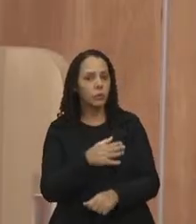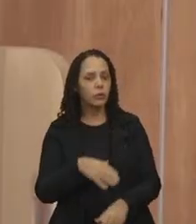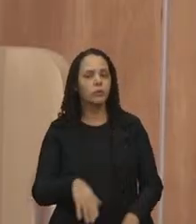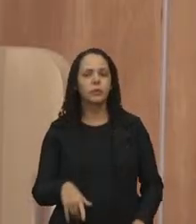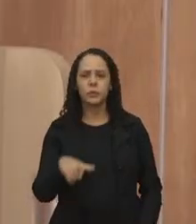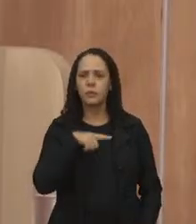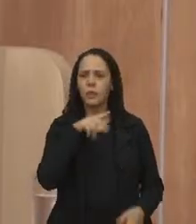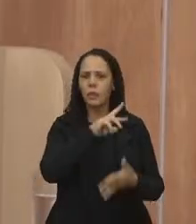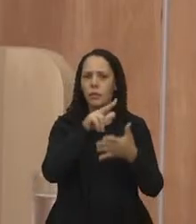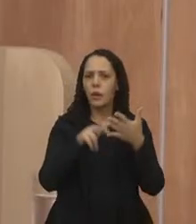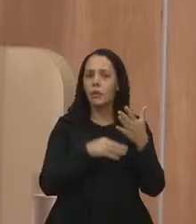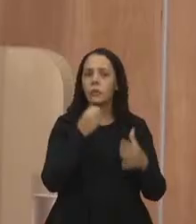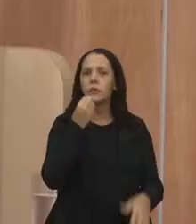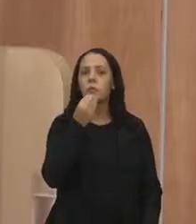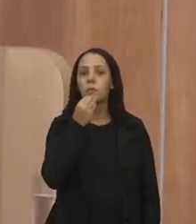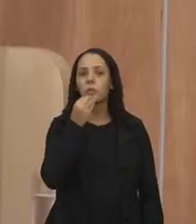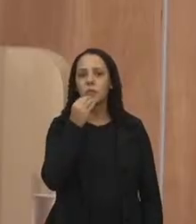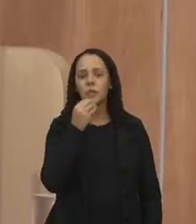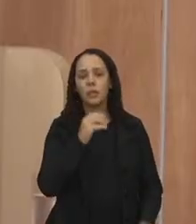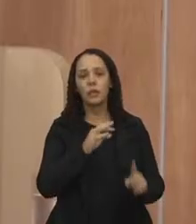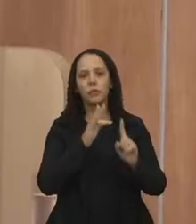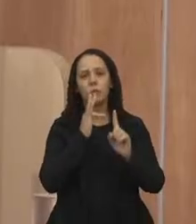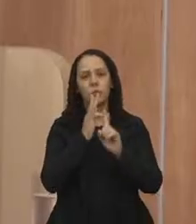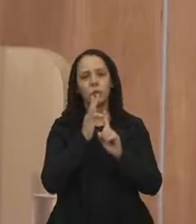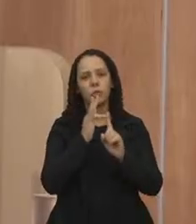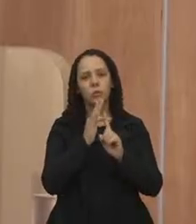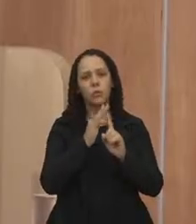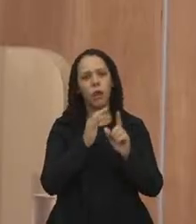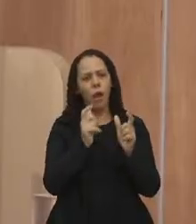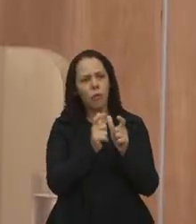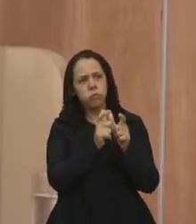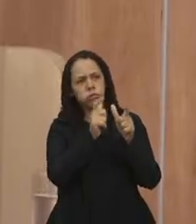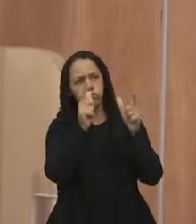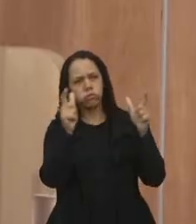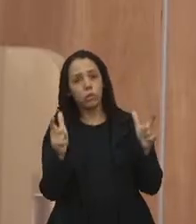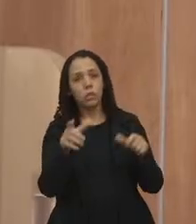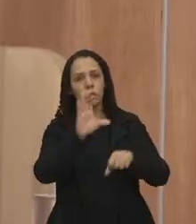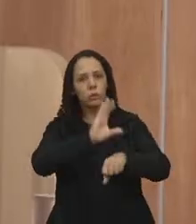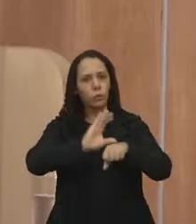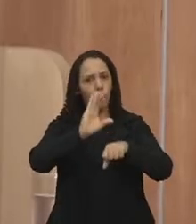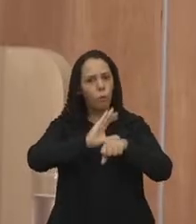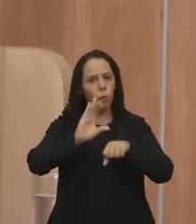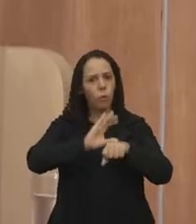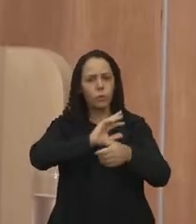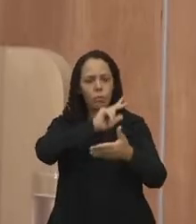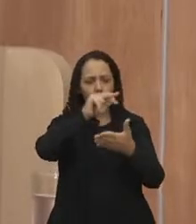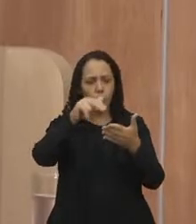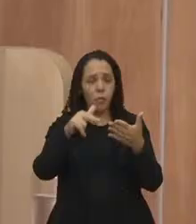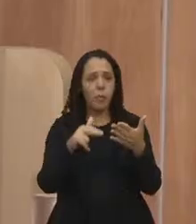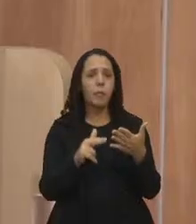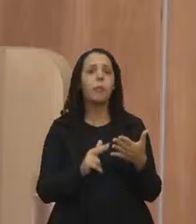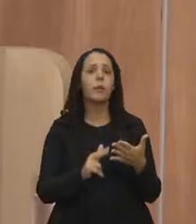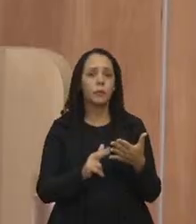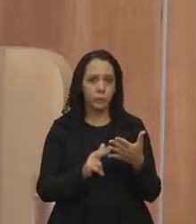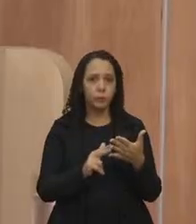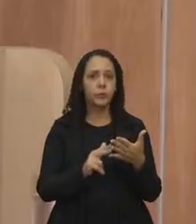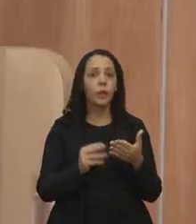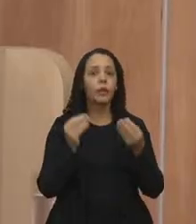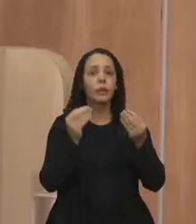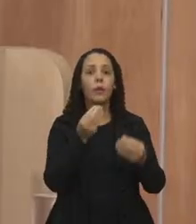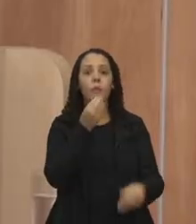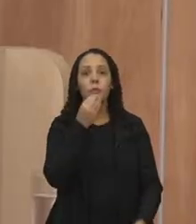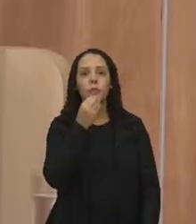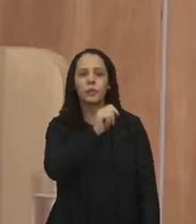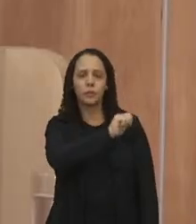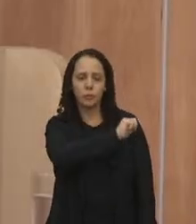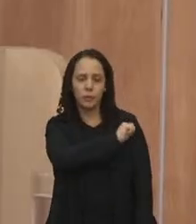oportunidades. O Instituto ele é muito grande e tem, com seus cursos, né, muitas oportunidades de gerar também oportunidades para os nossos